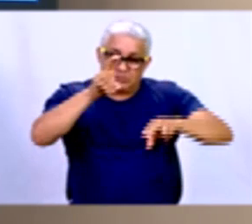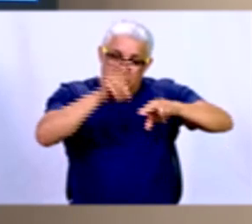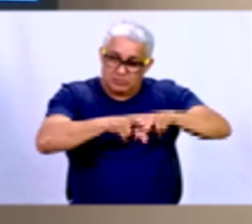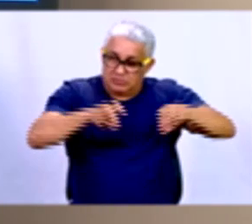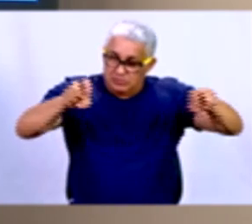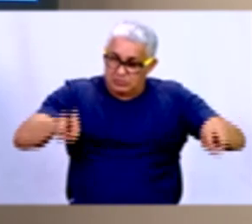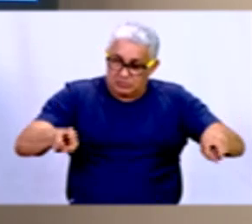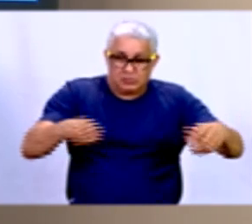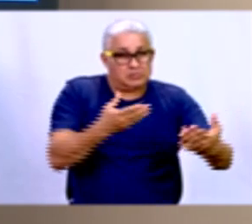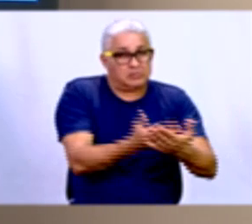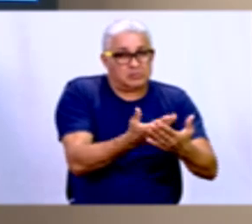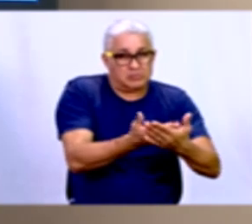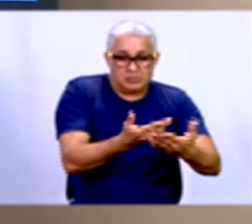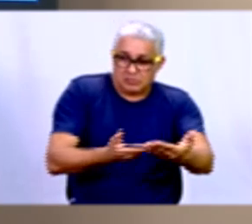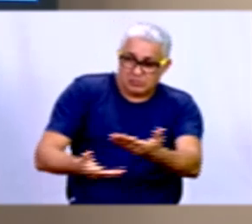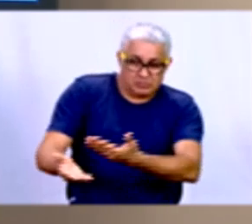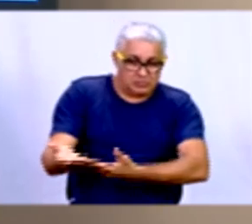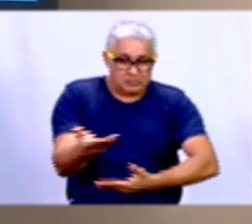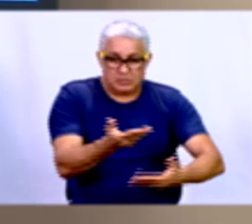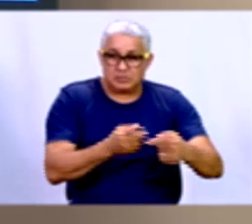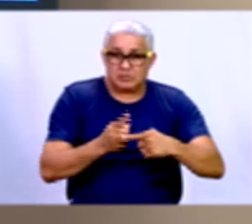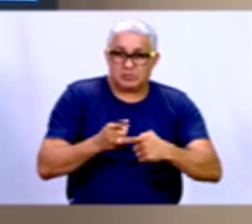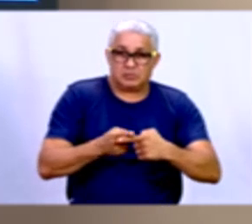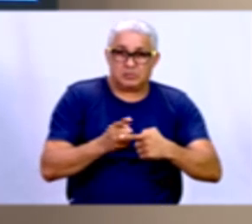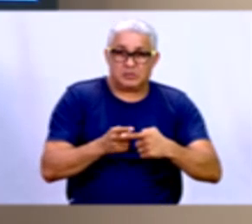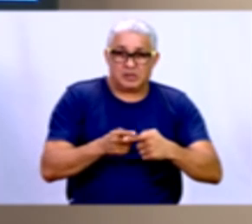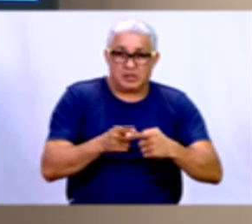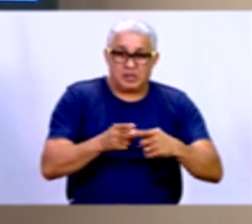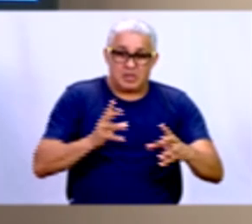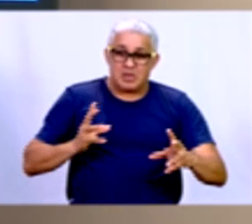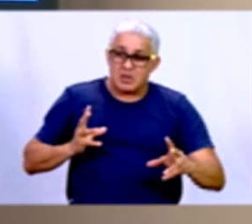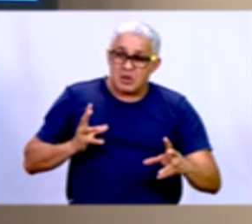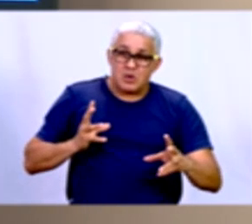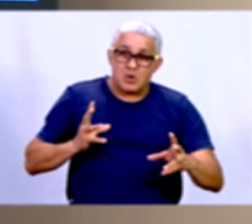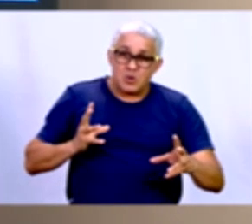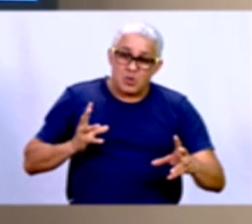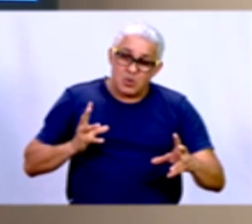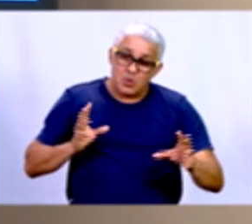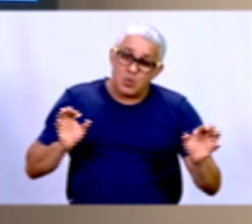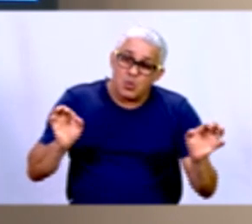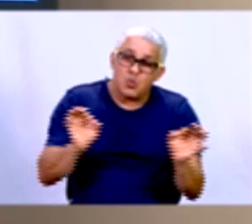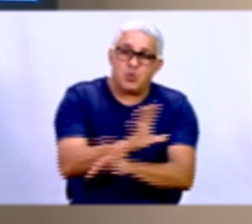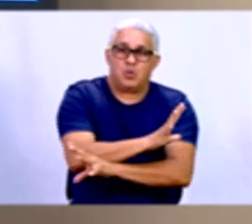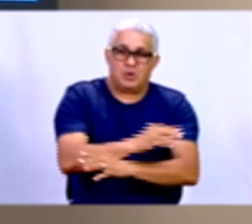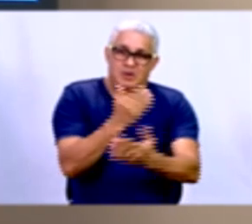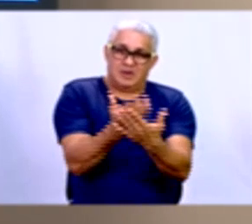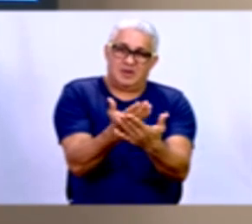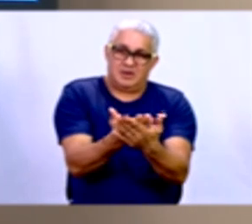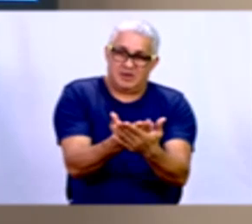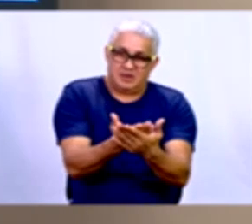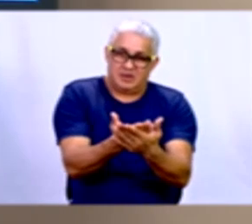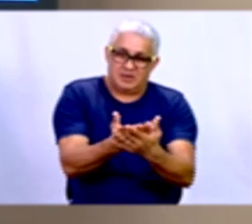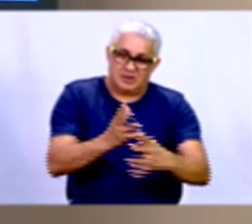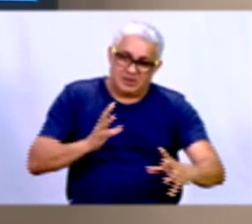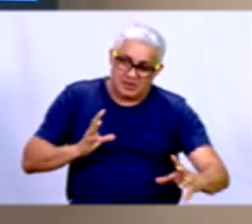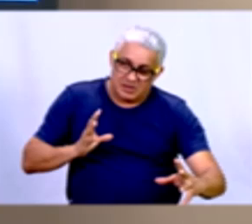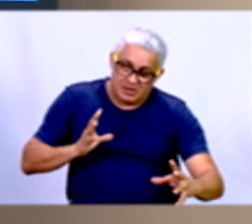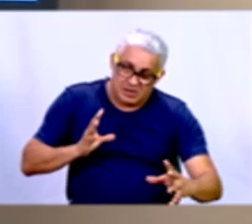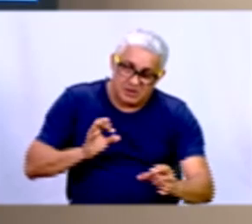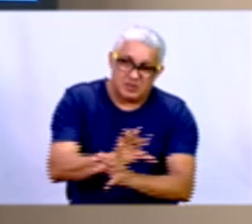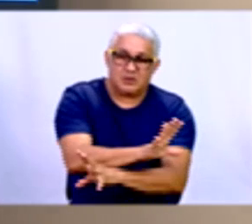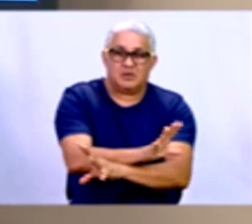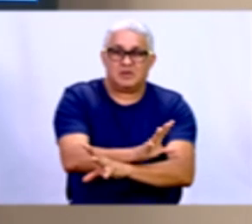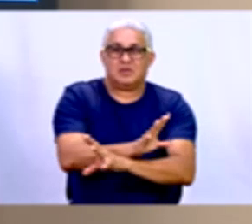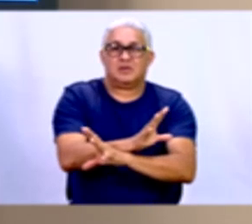estudem esse material, porque ele é o complemento para as nossas aulas, certo? Então, em